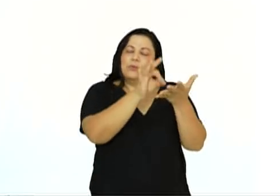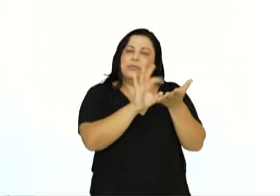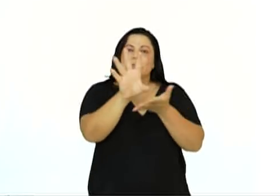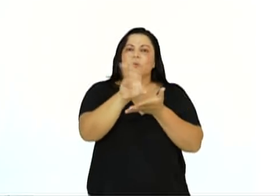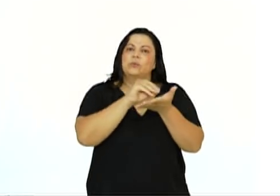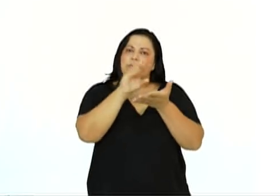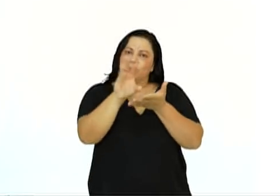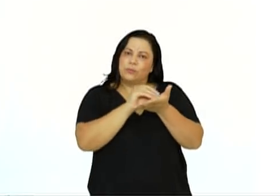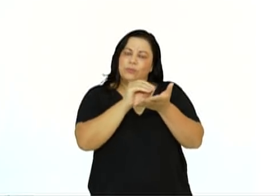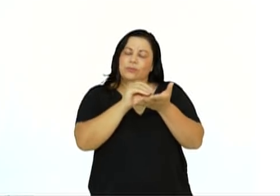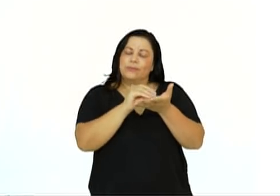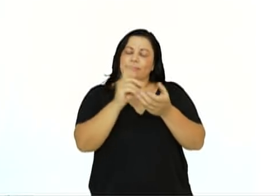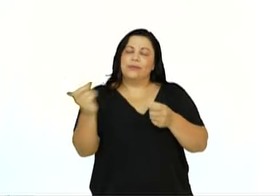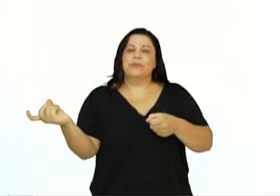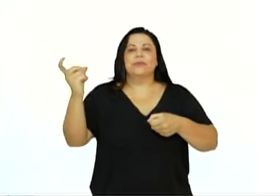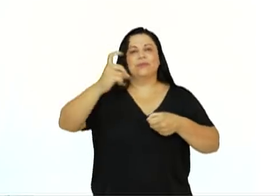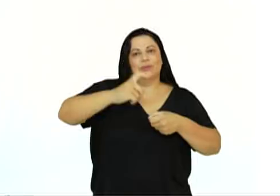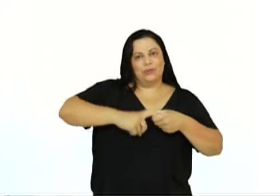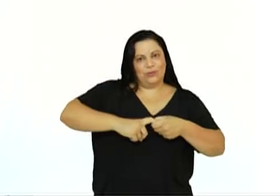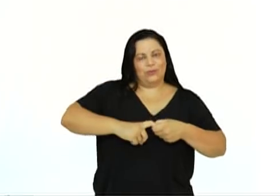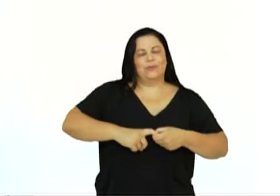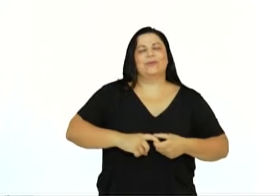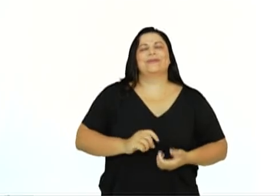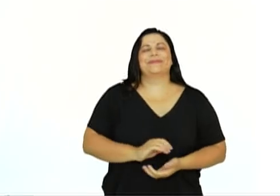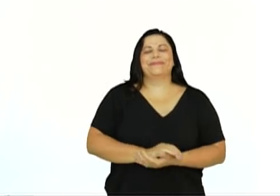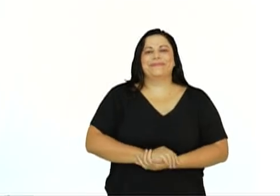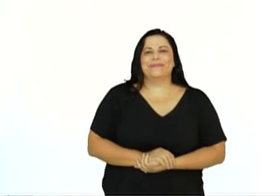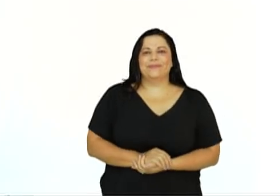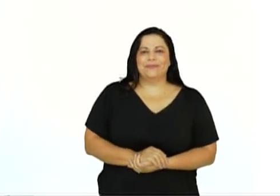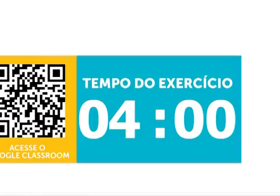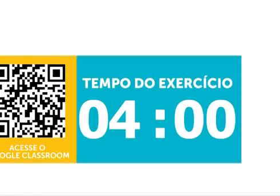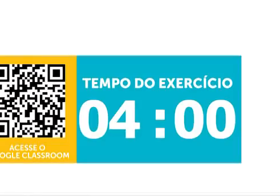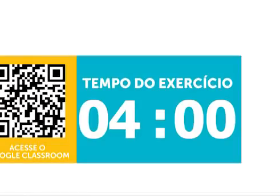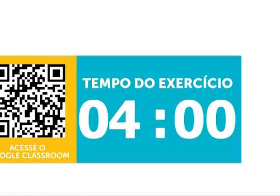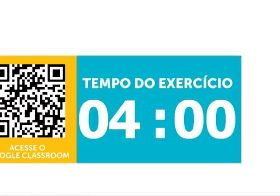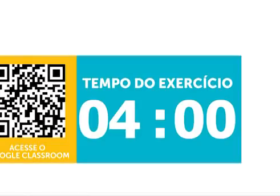tempo para vocês, no retorno a gente faz a correção juntos. Vamos lá?